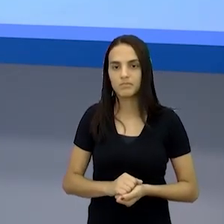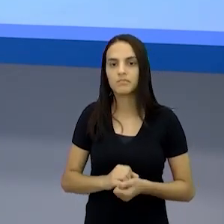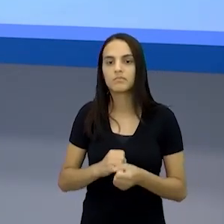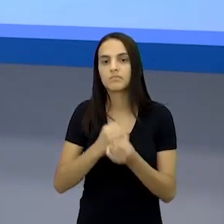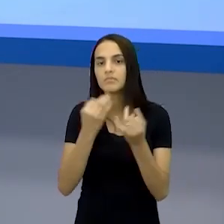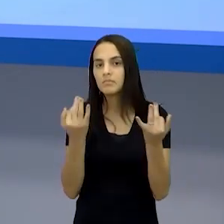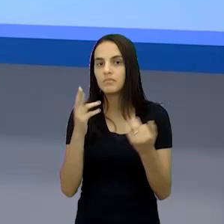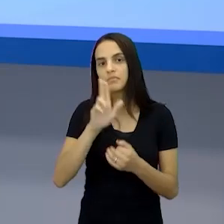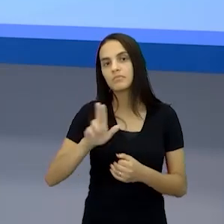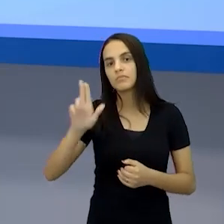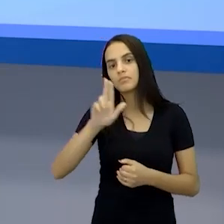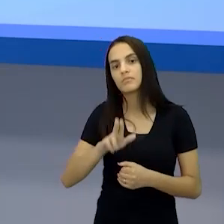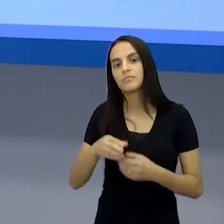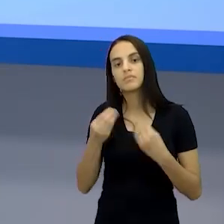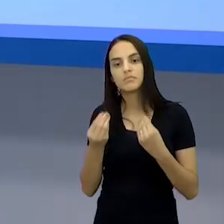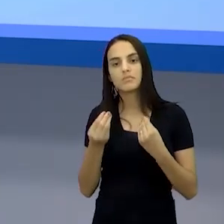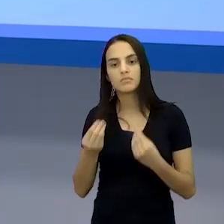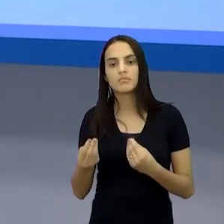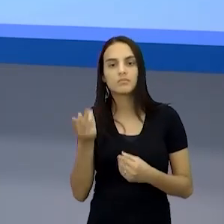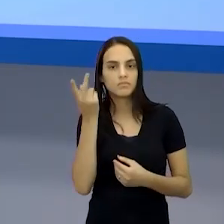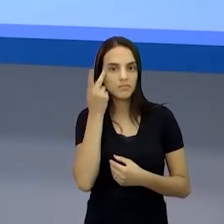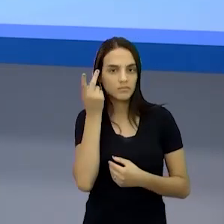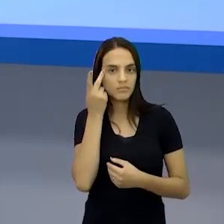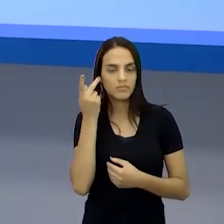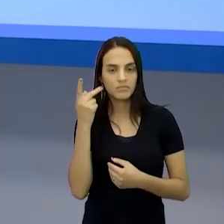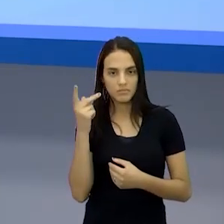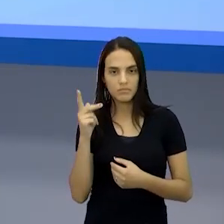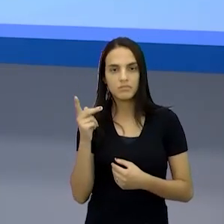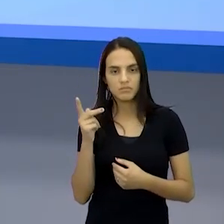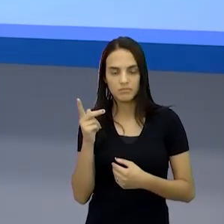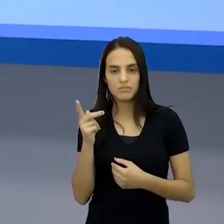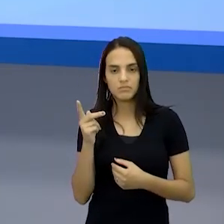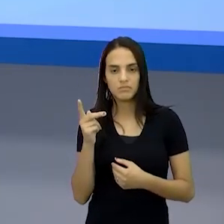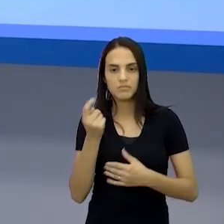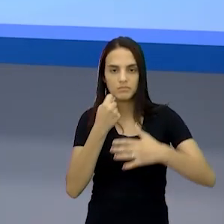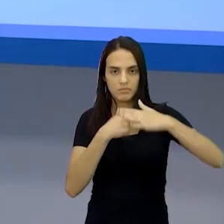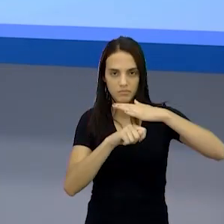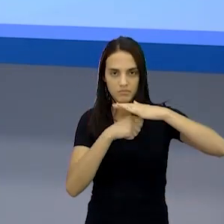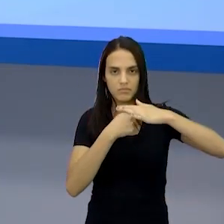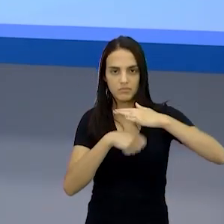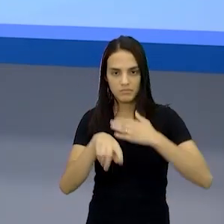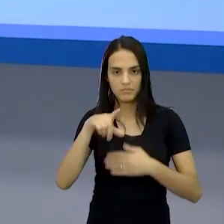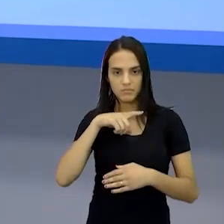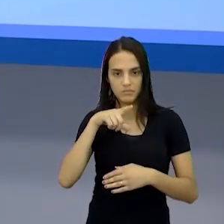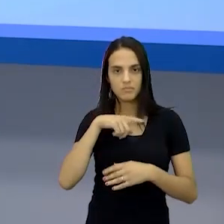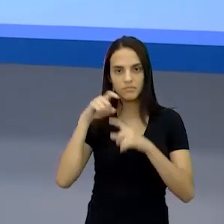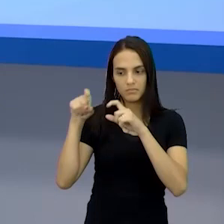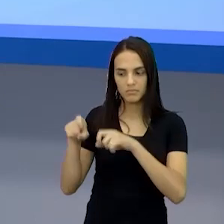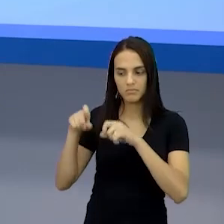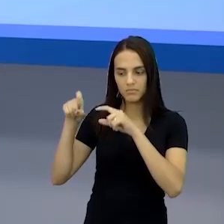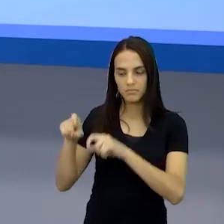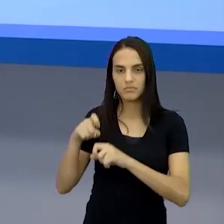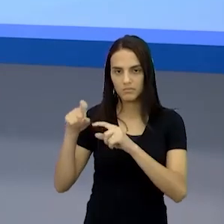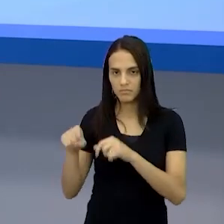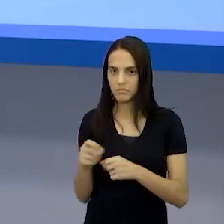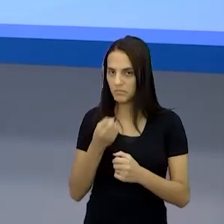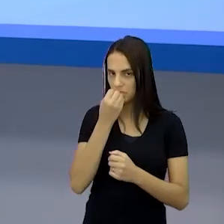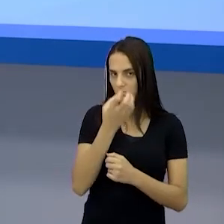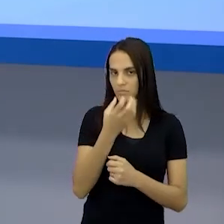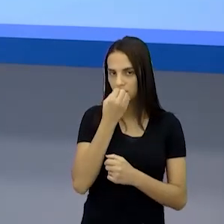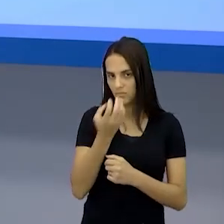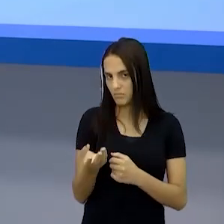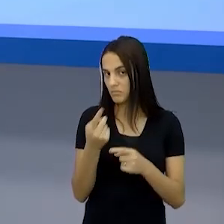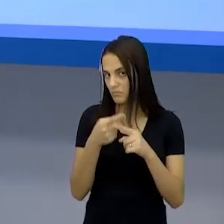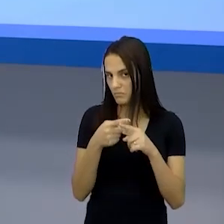que é a sua utilização? Né? O São Paulo, ele, economicamente, ele tem uma agricultura favorável por causa